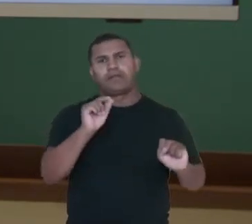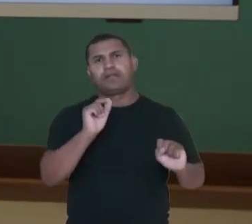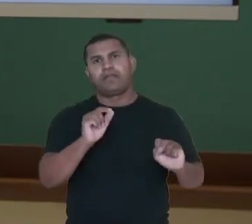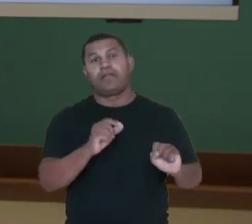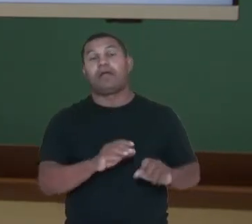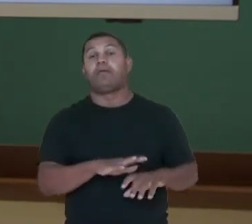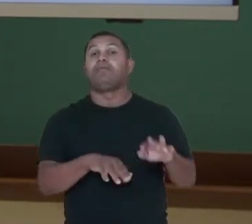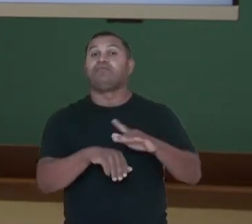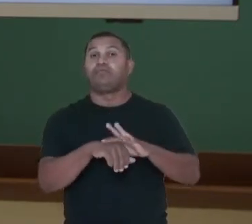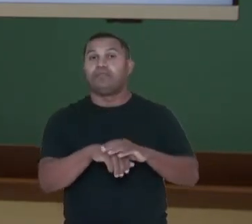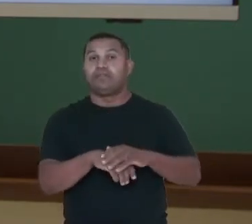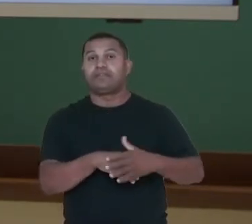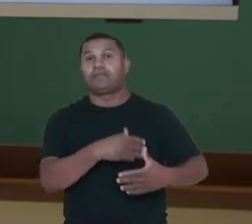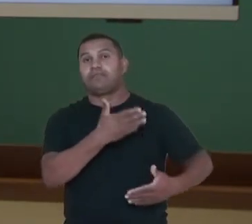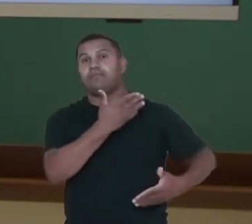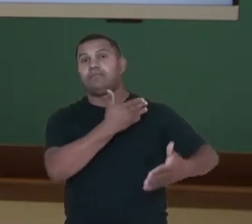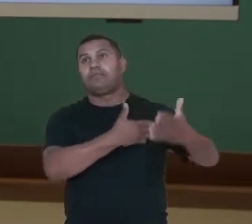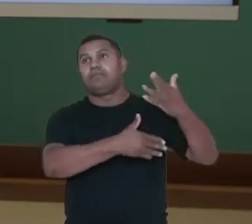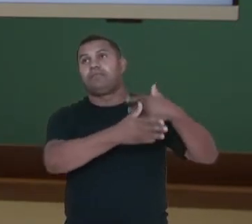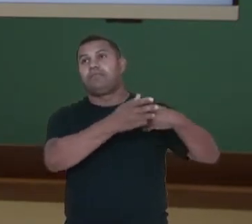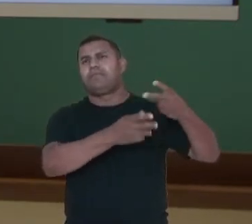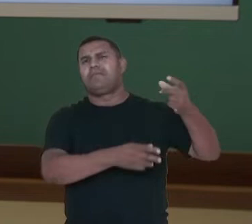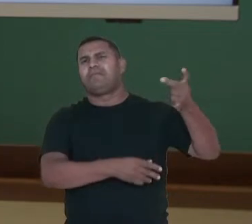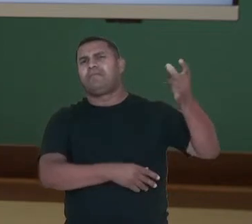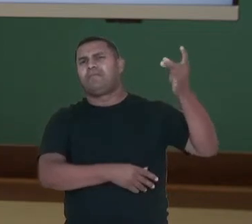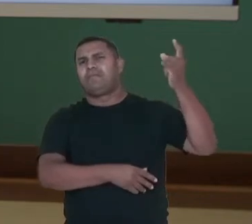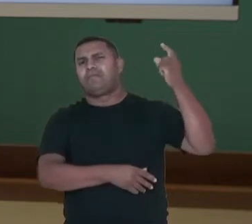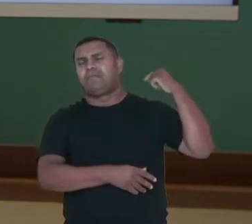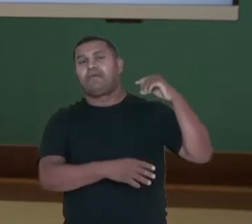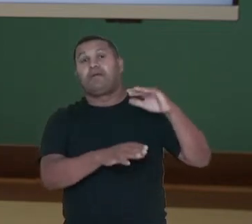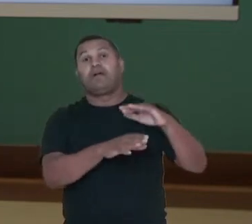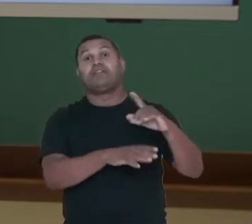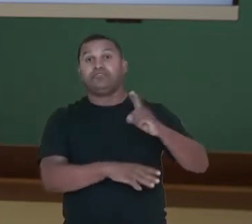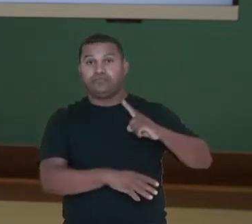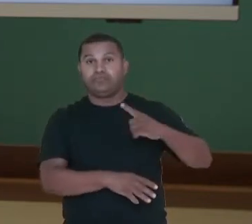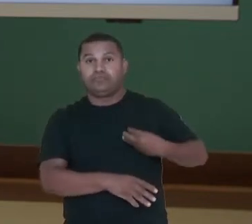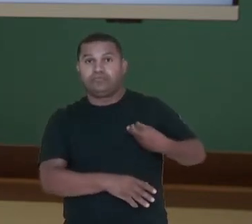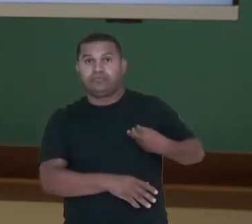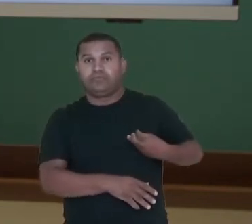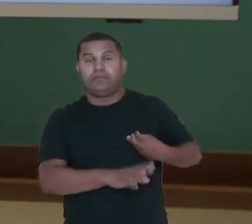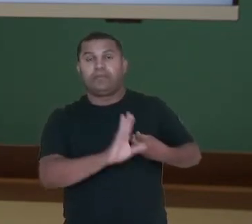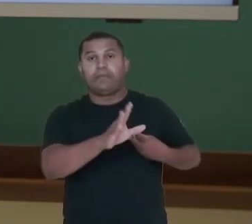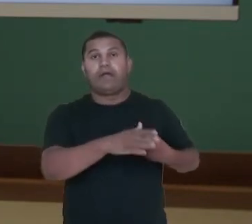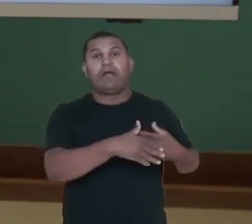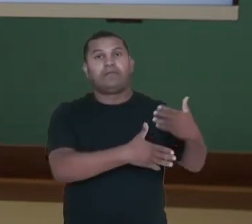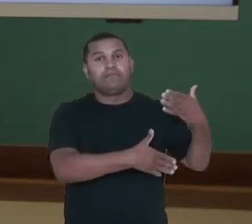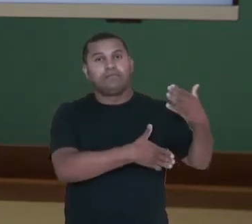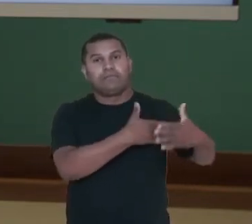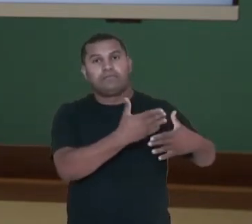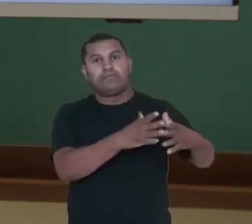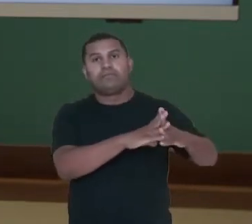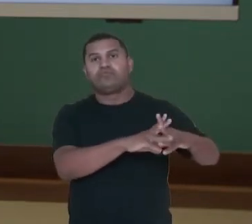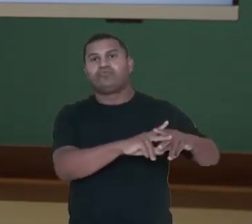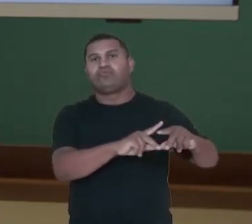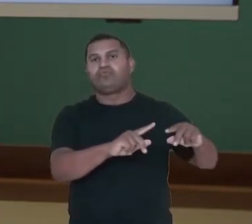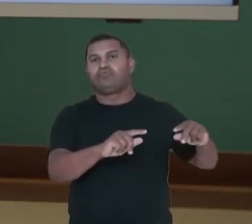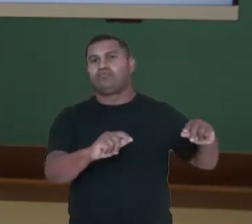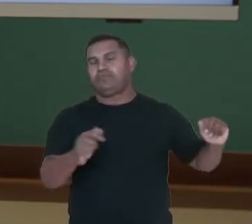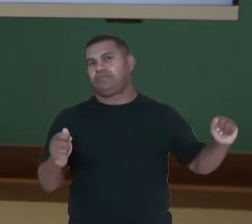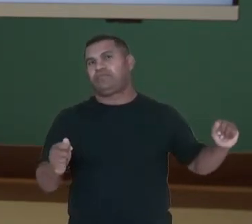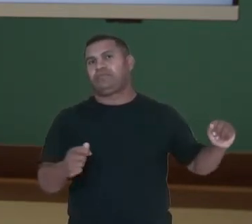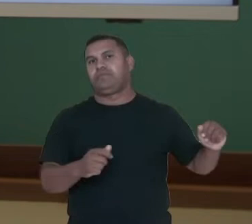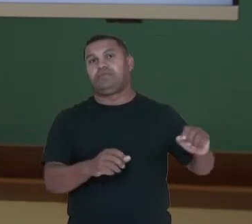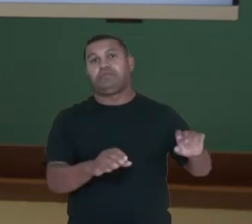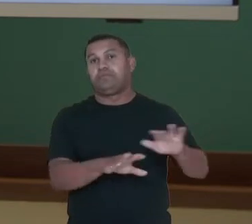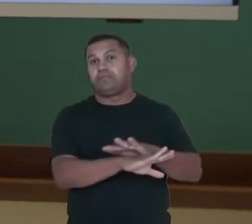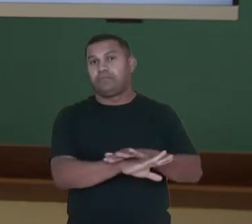a doença, e ela por algum motivo ela tinha diminuído a quantidade ou até sido erradicada naquele local. Mas ela volta a